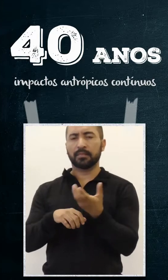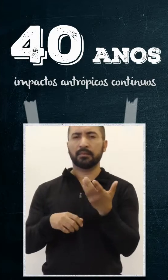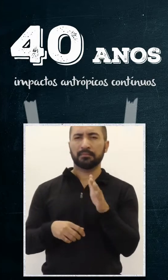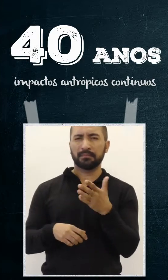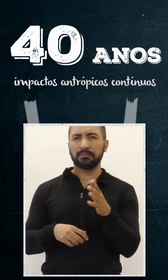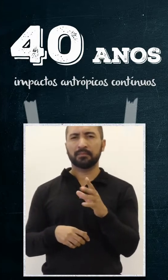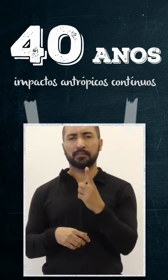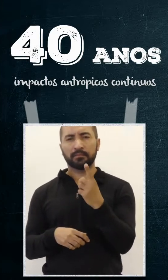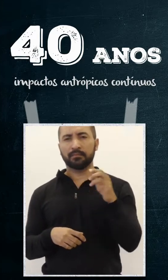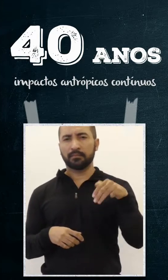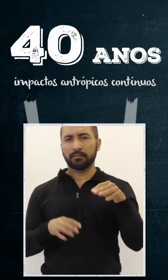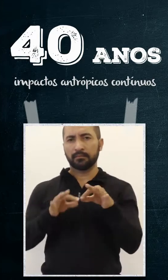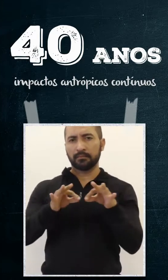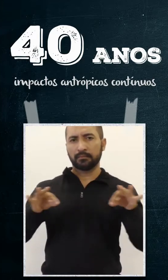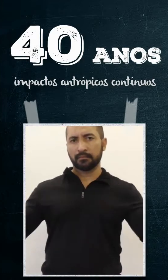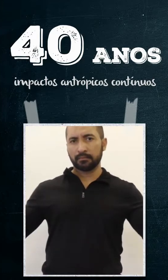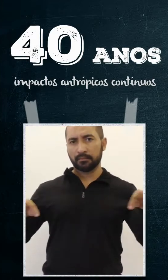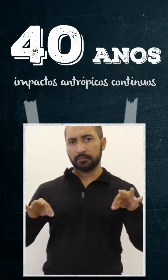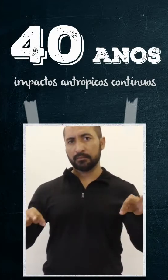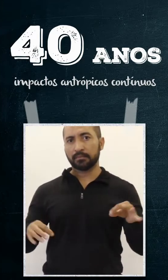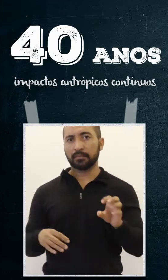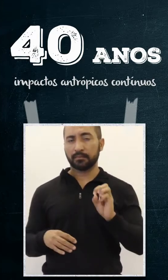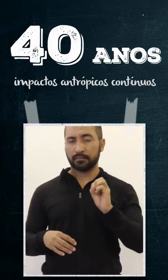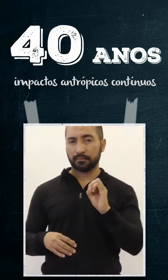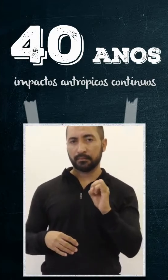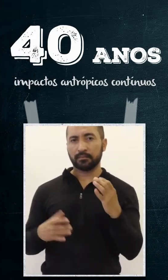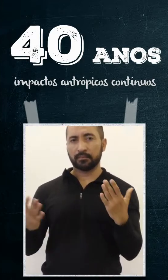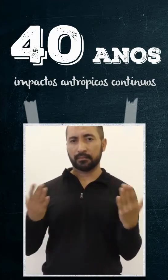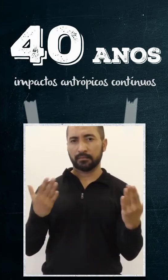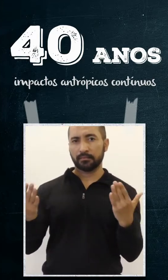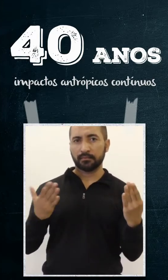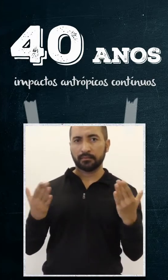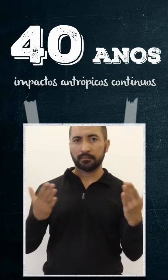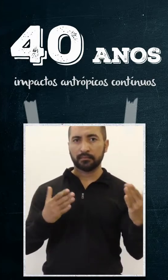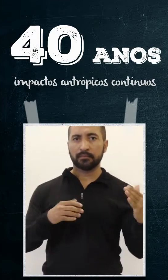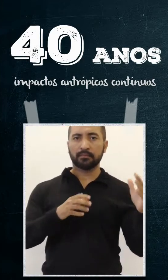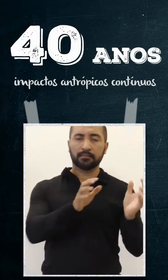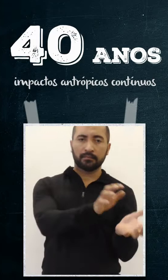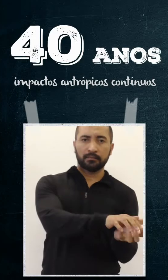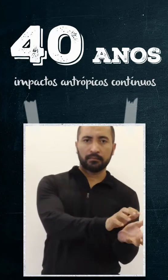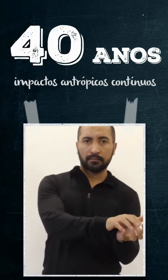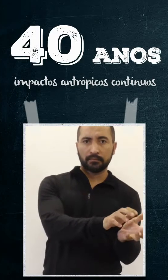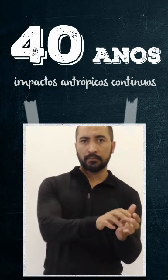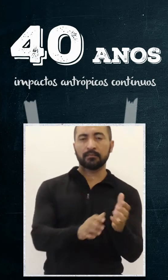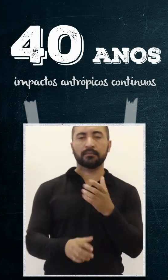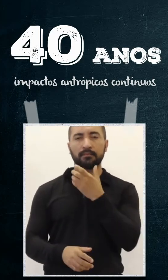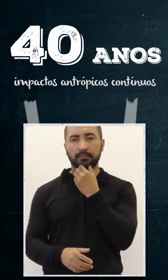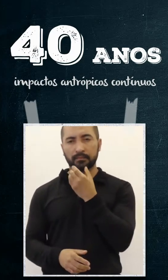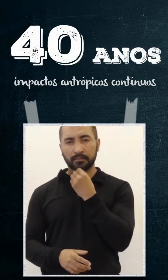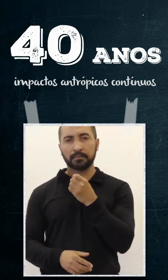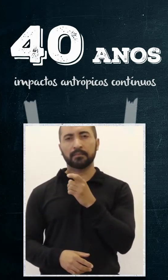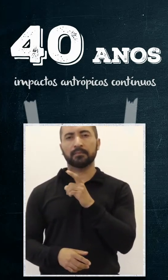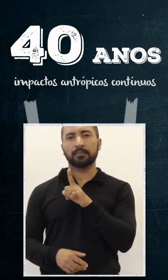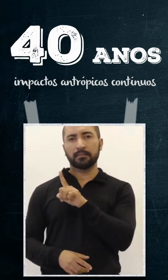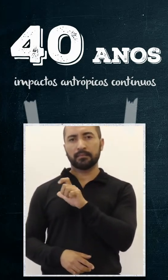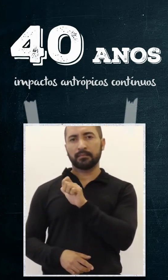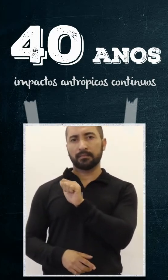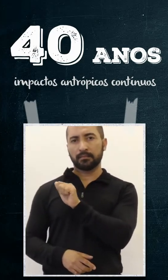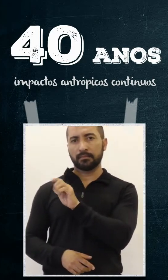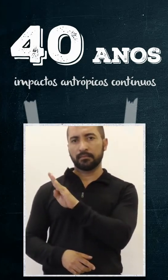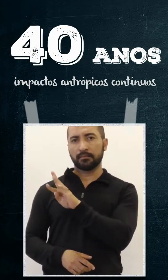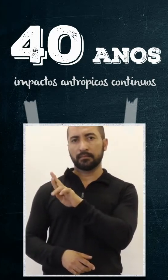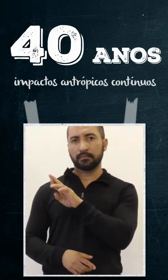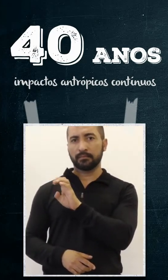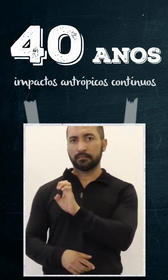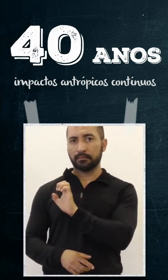recifes. Atualmente, se comparar os recifes da costa de Porto de Galinhas com as descrições dessas áreas feitas por Jacques Laborel em 1970,